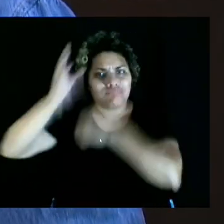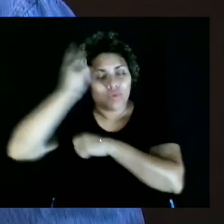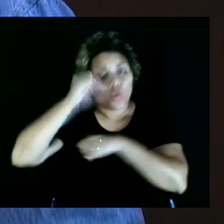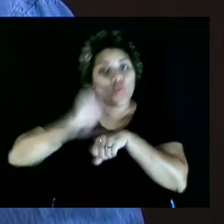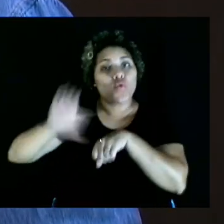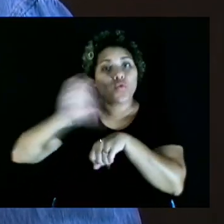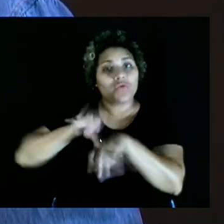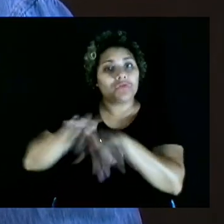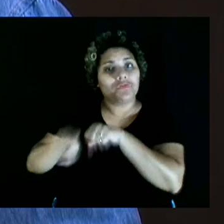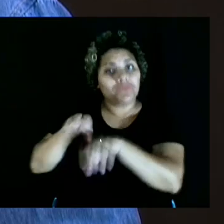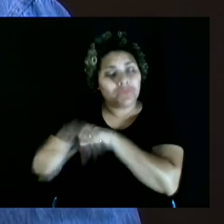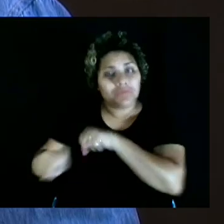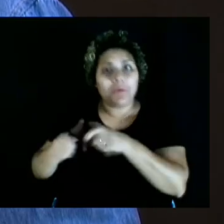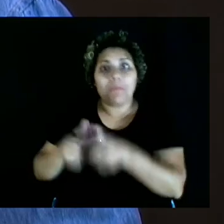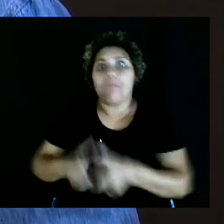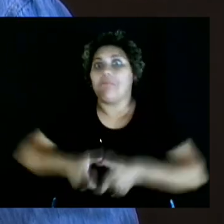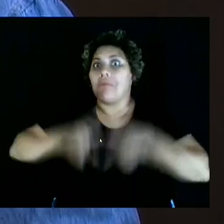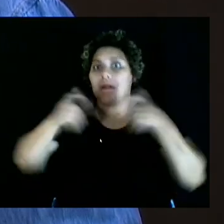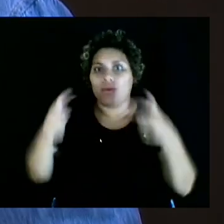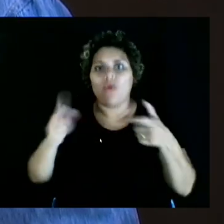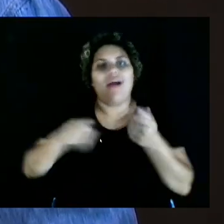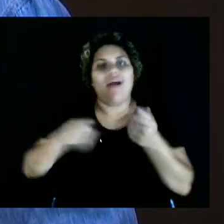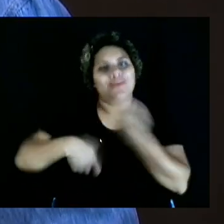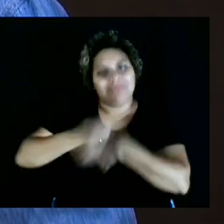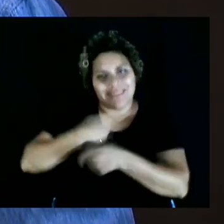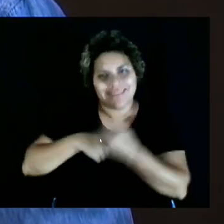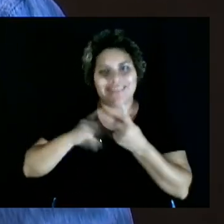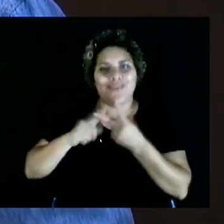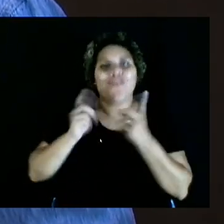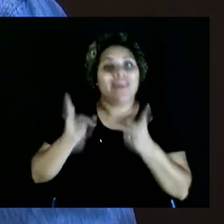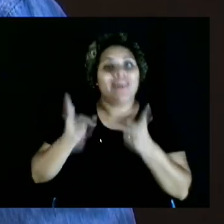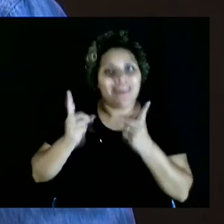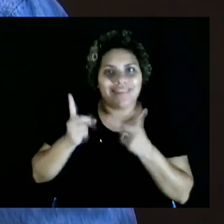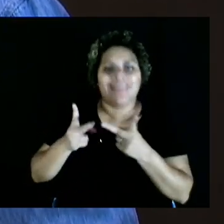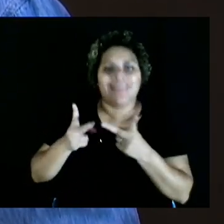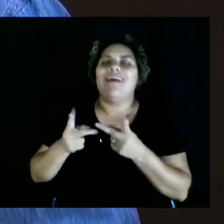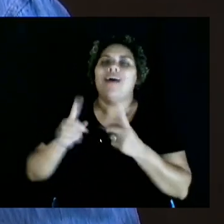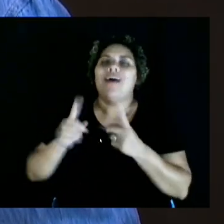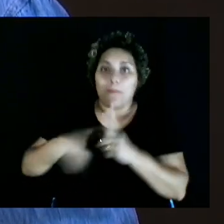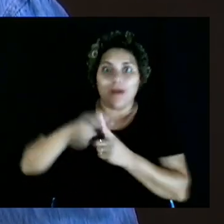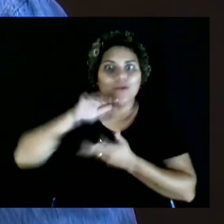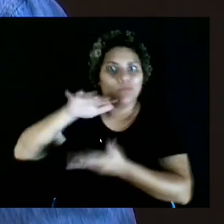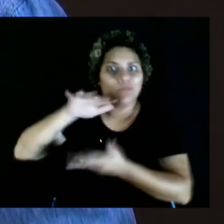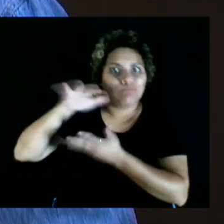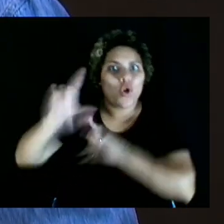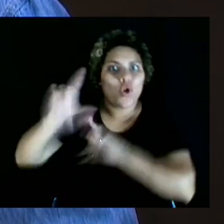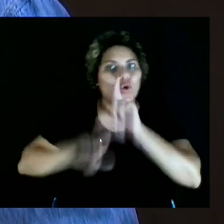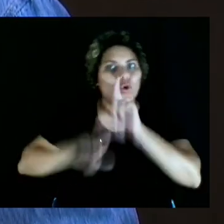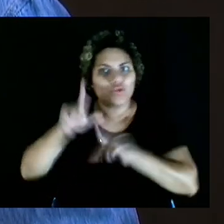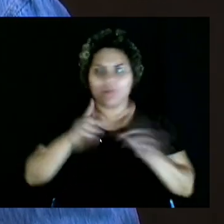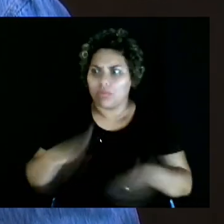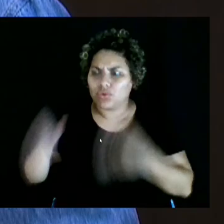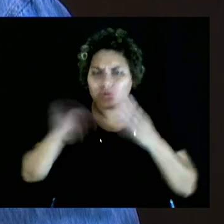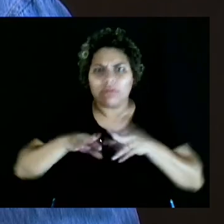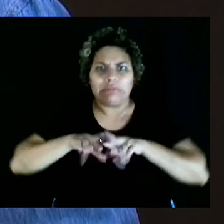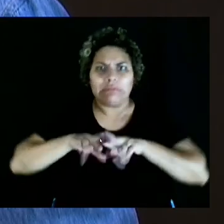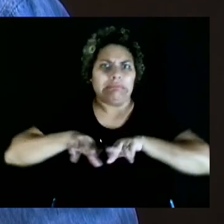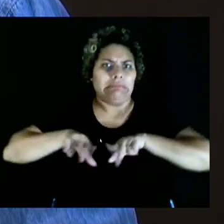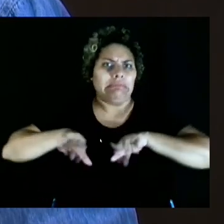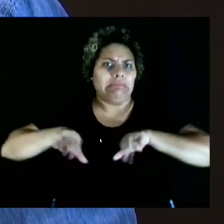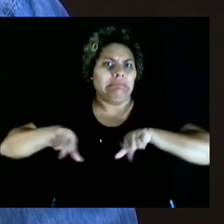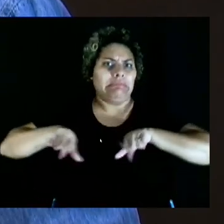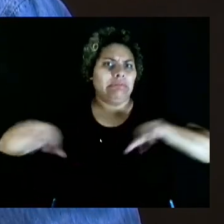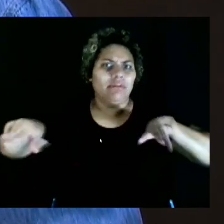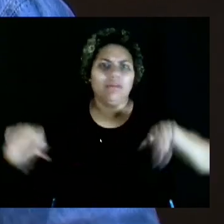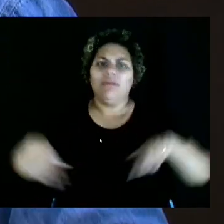maior volume são administração, vendas, varejo, logística, produção, quer dizer... oportunidades de fato